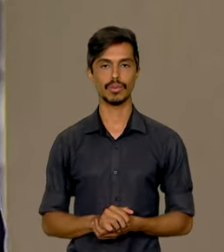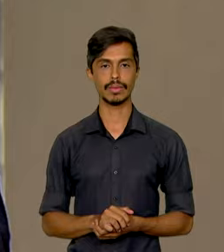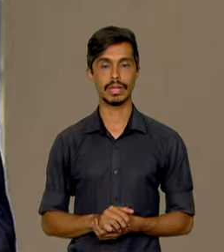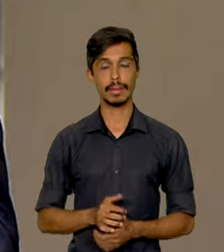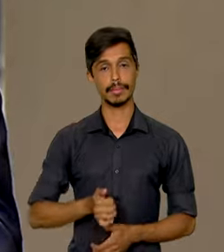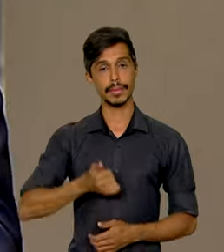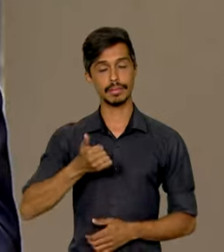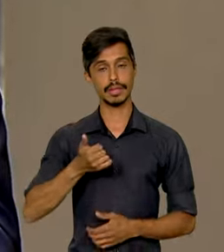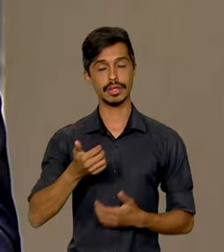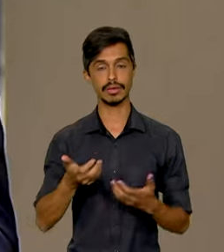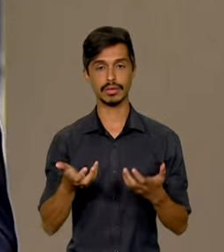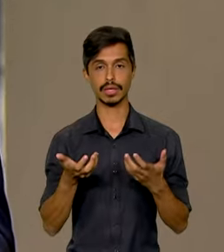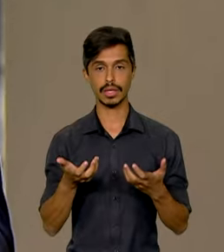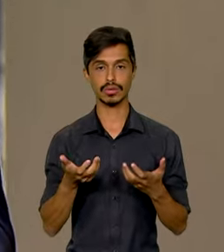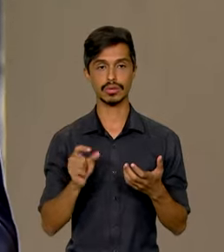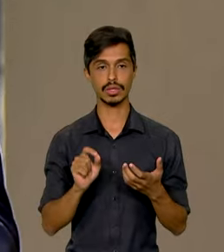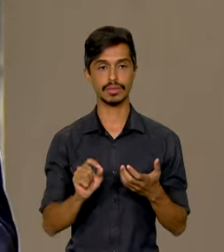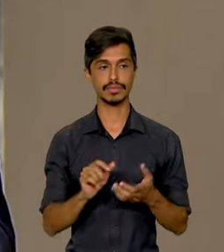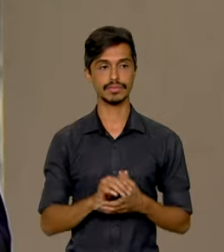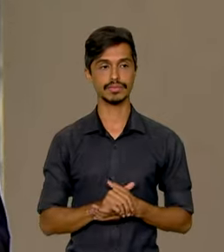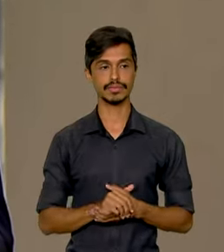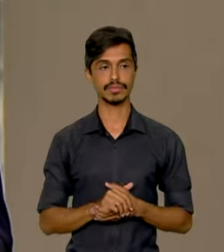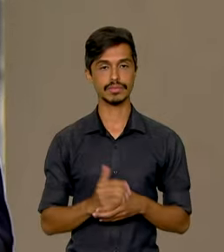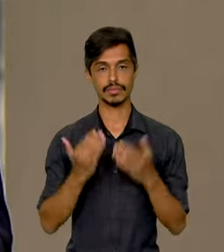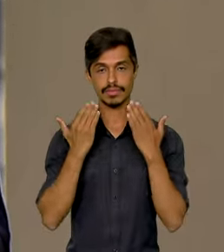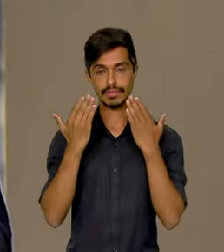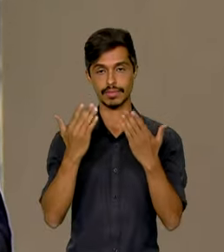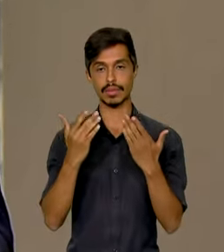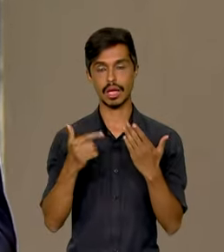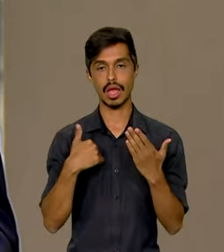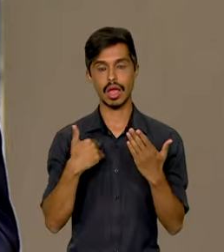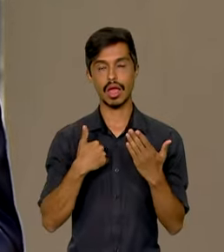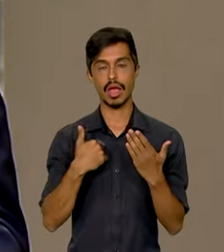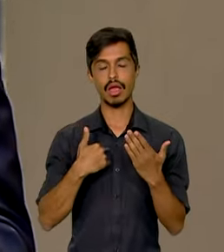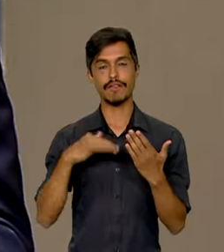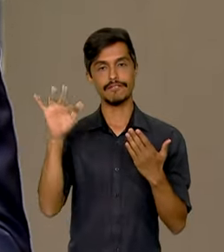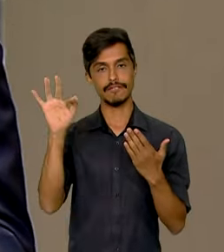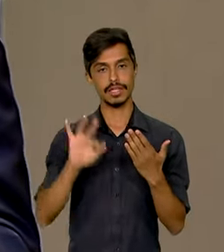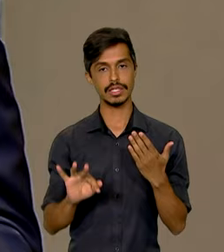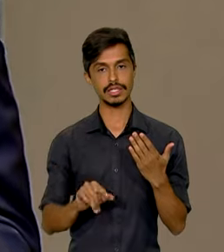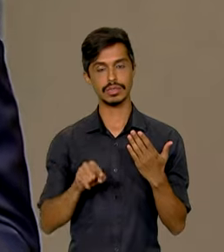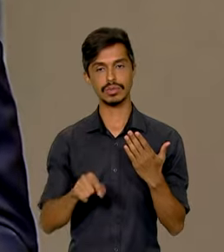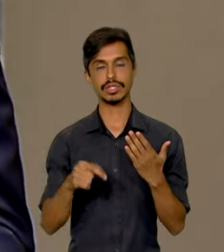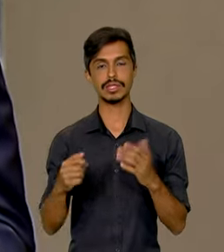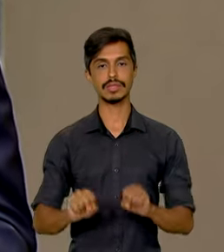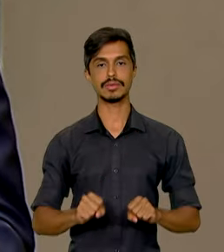primeiro lugar, gente, eu quero dizer para vocês que eu estou muito feliz com essa iniciativa.